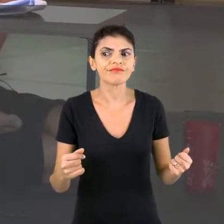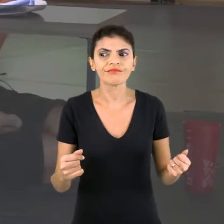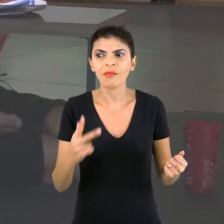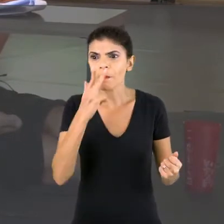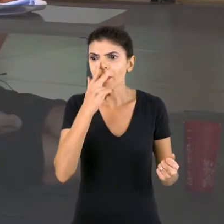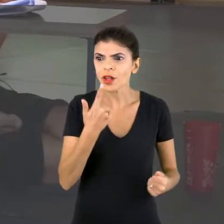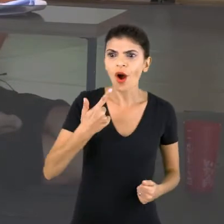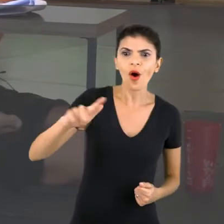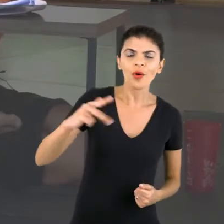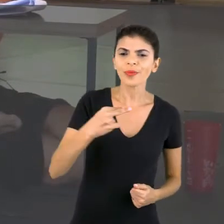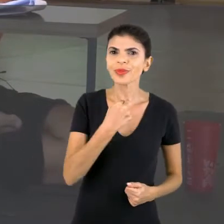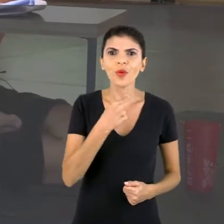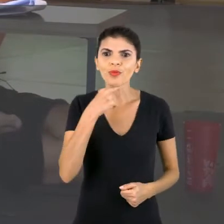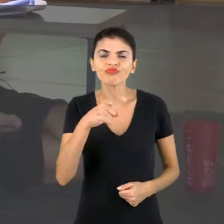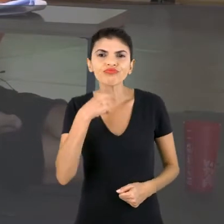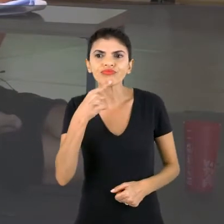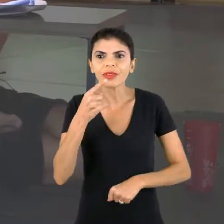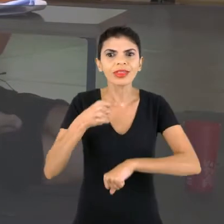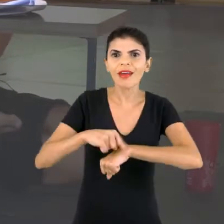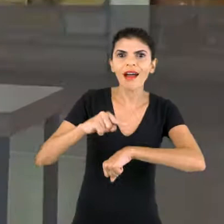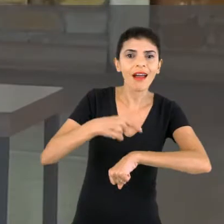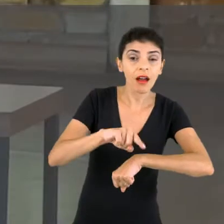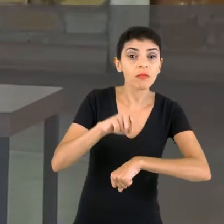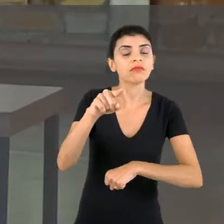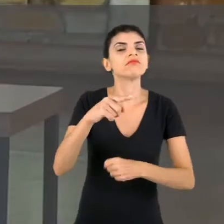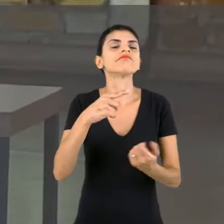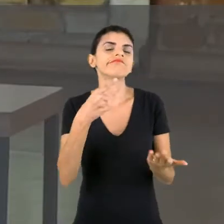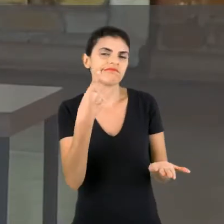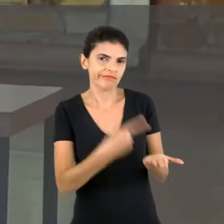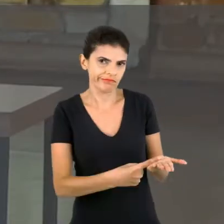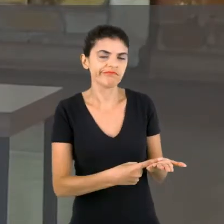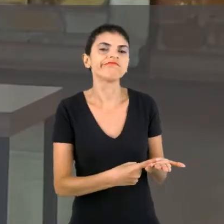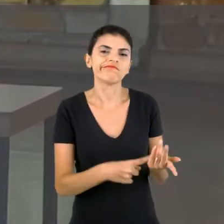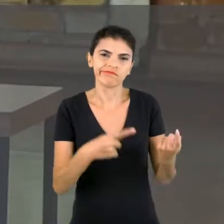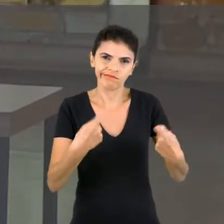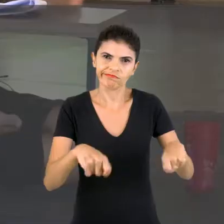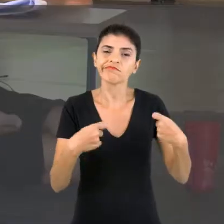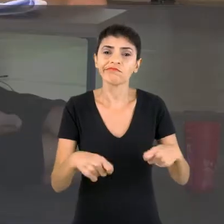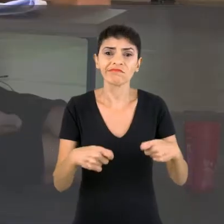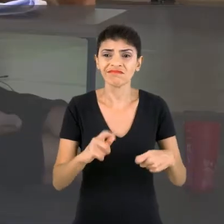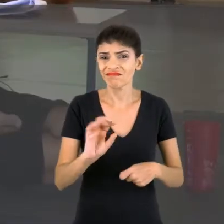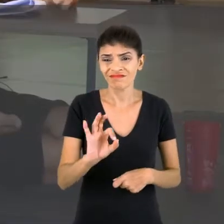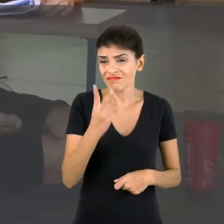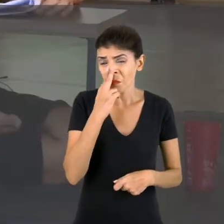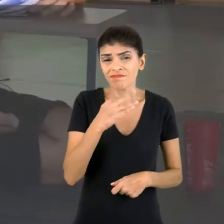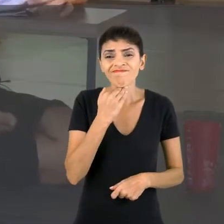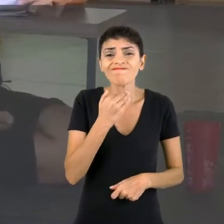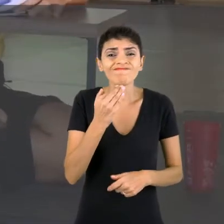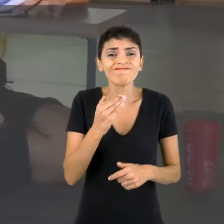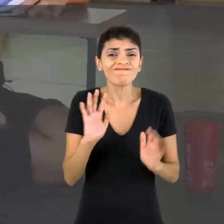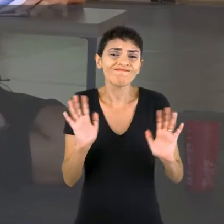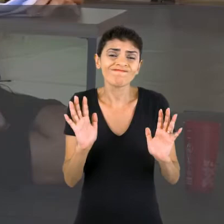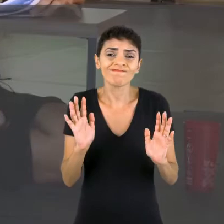a coisa que a outra pessoa faz quando ela tem um tempo. Isso tem que ser proporcional, porque senão é